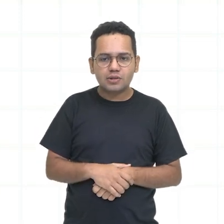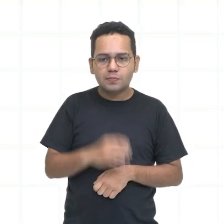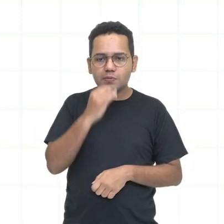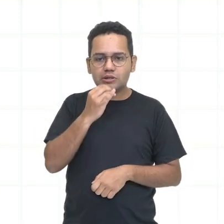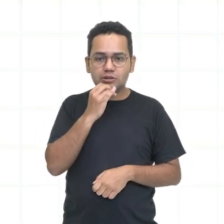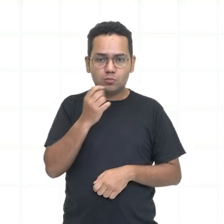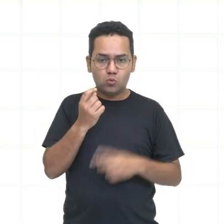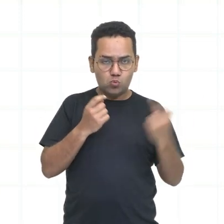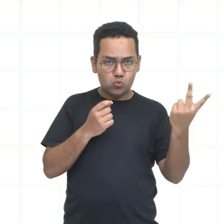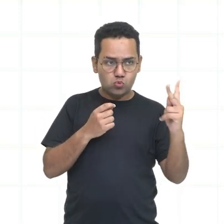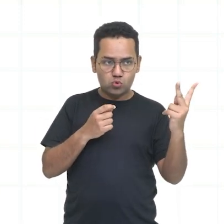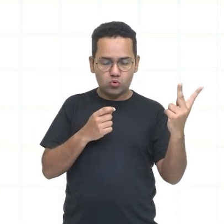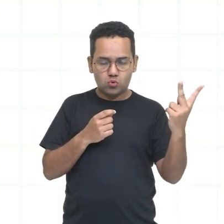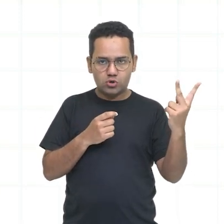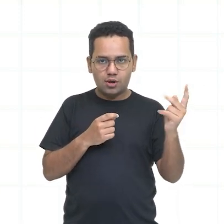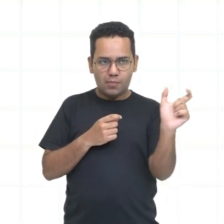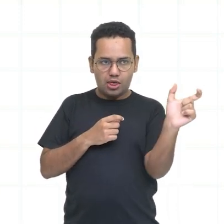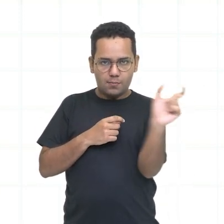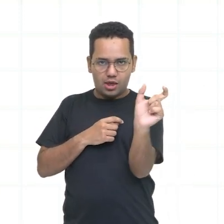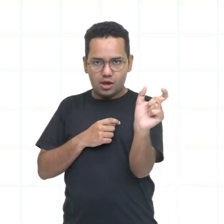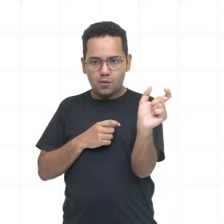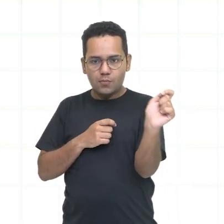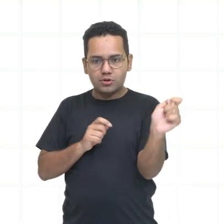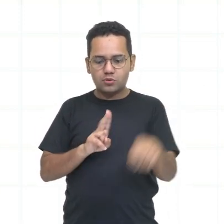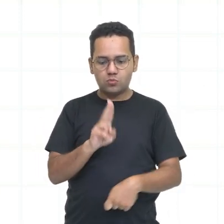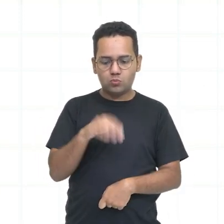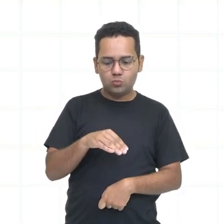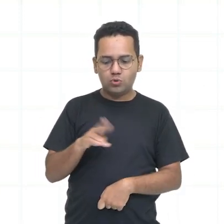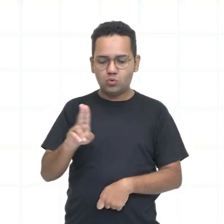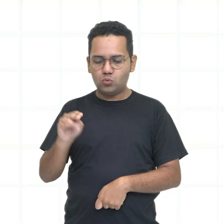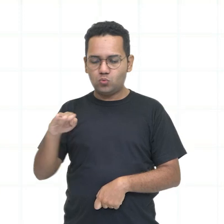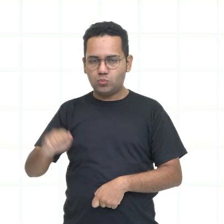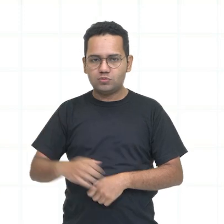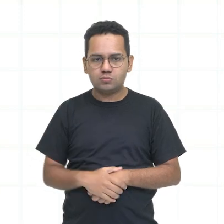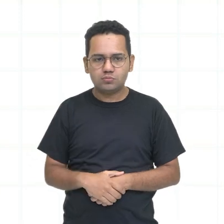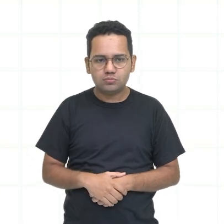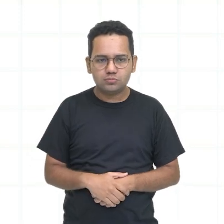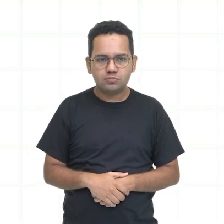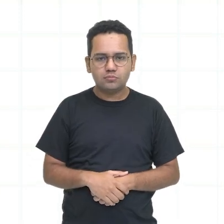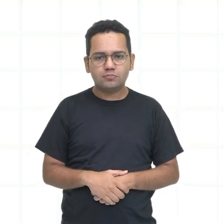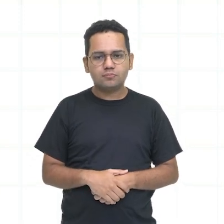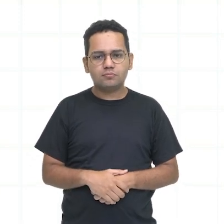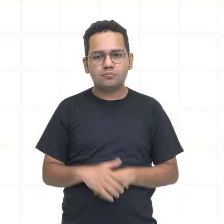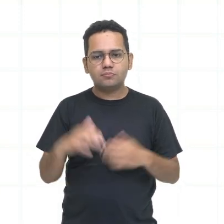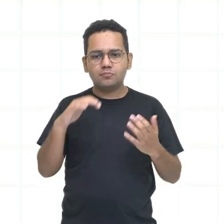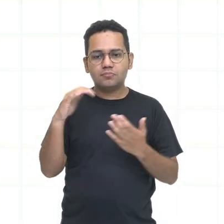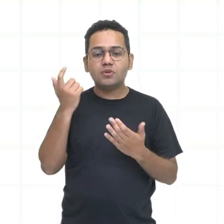uma. Só que eu utilizo em situações bem específicas, vou mostrar agora.